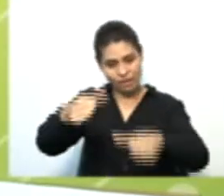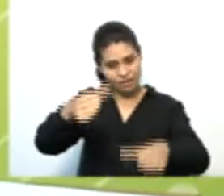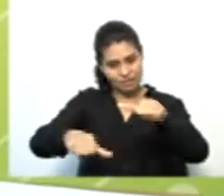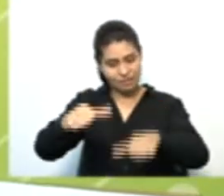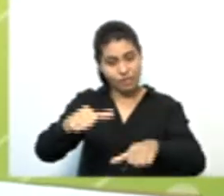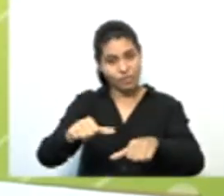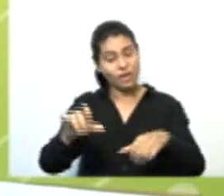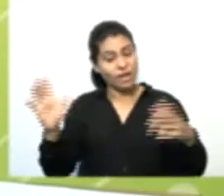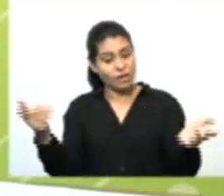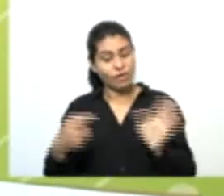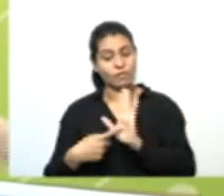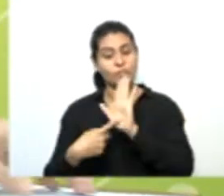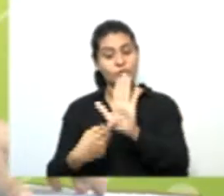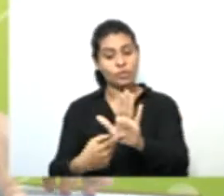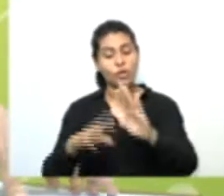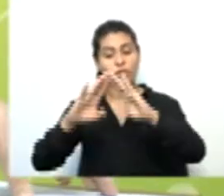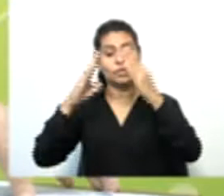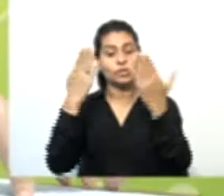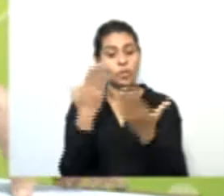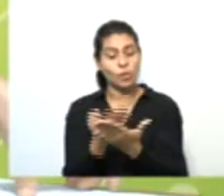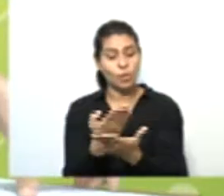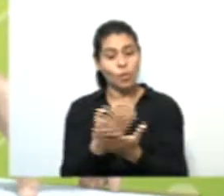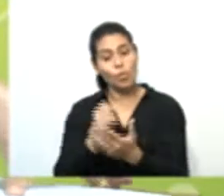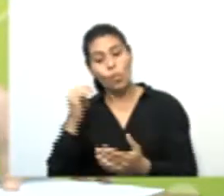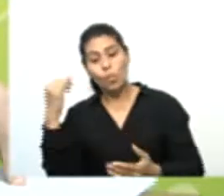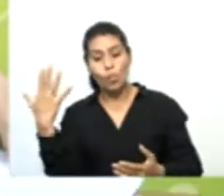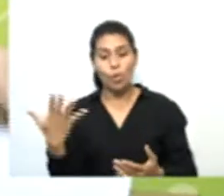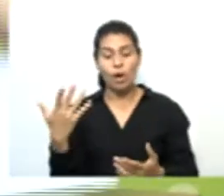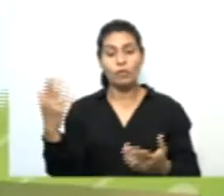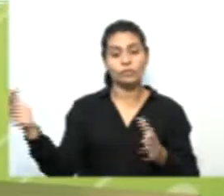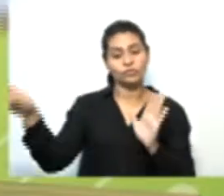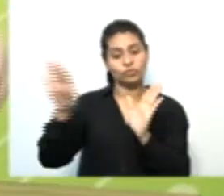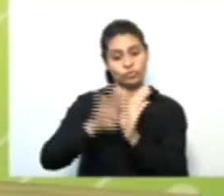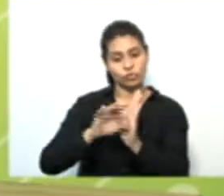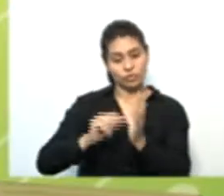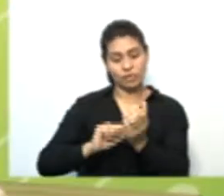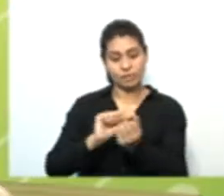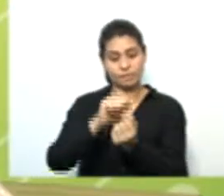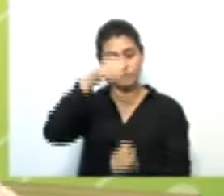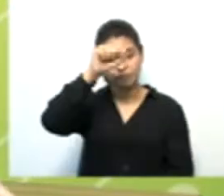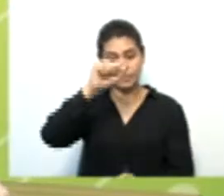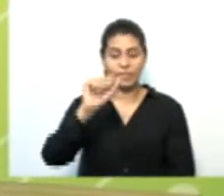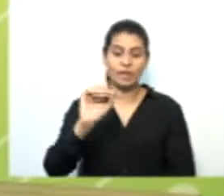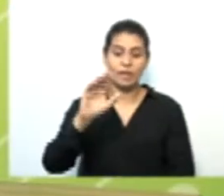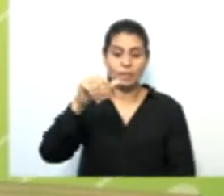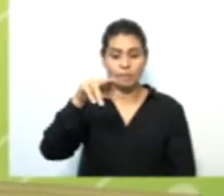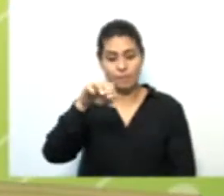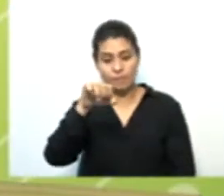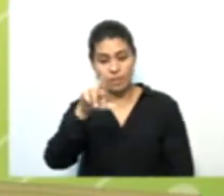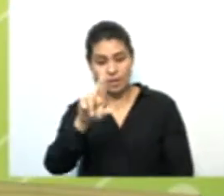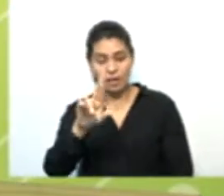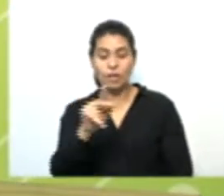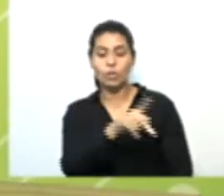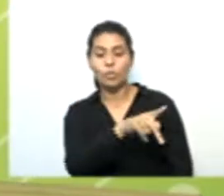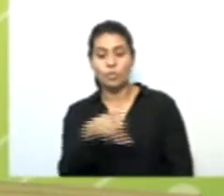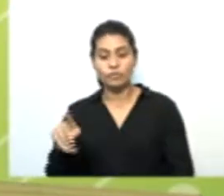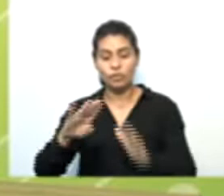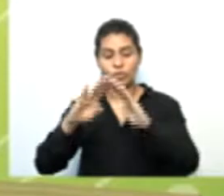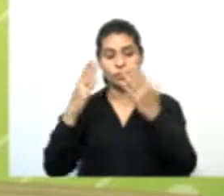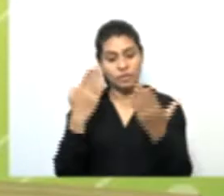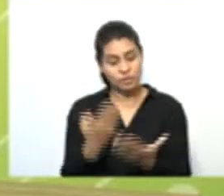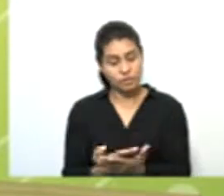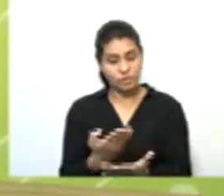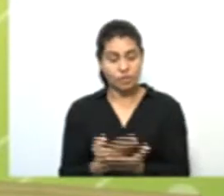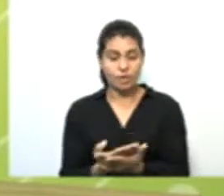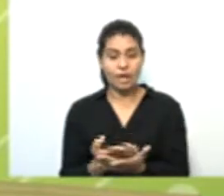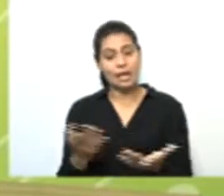eu aqui vou frisar o nome das escolas das quais nós recebemos os banners. E o nome das escolas e nomes dos professores.